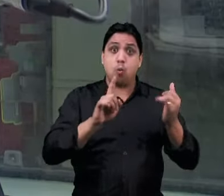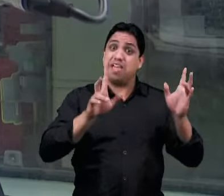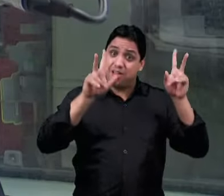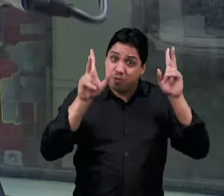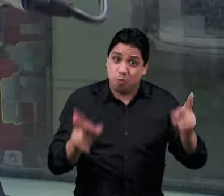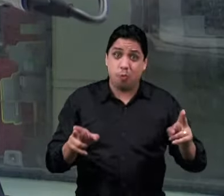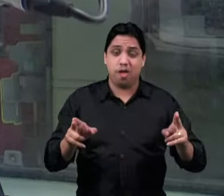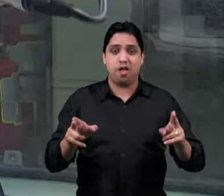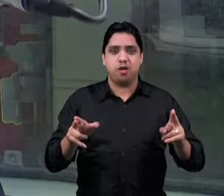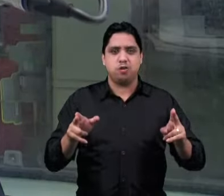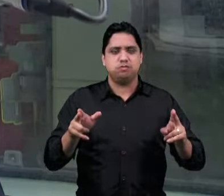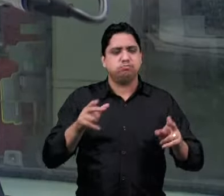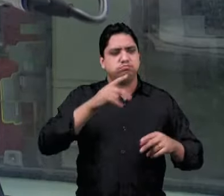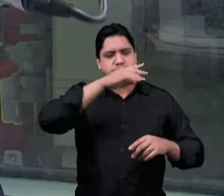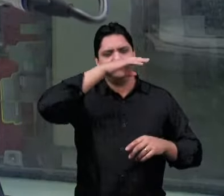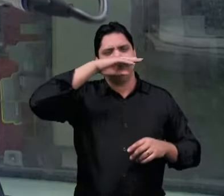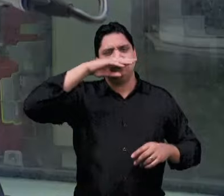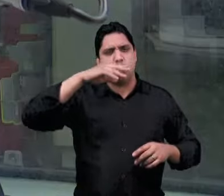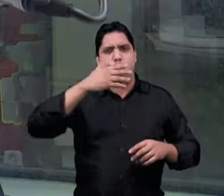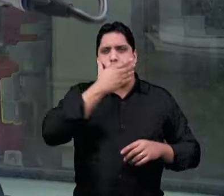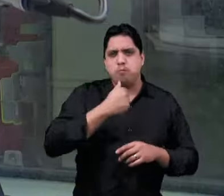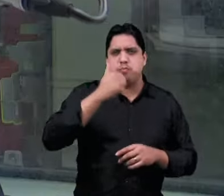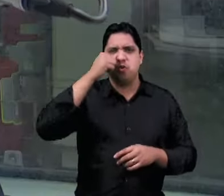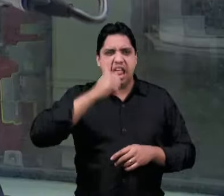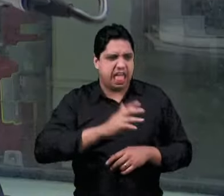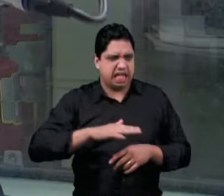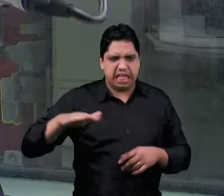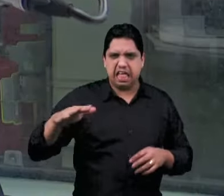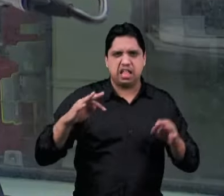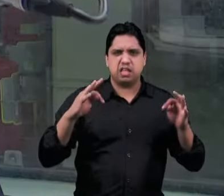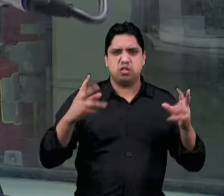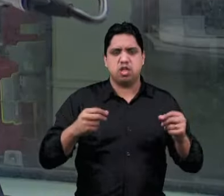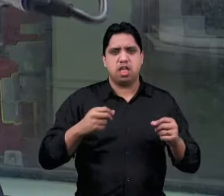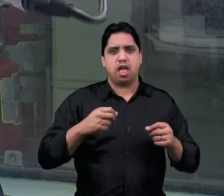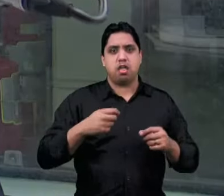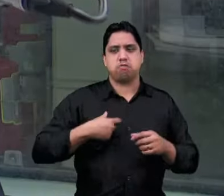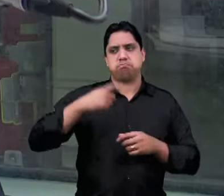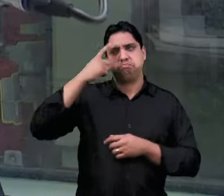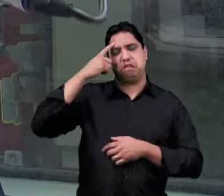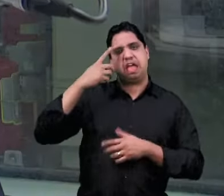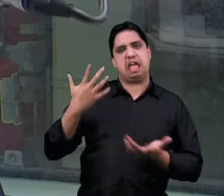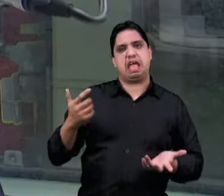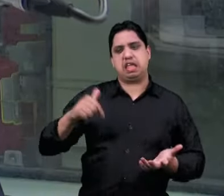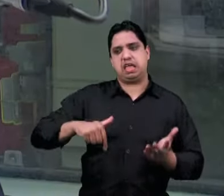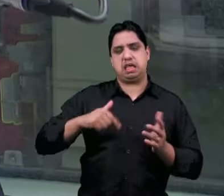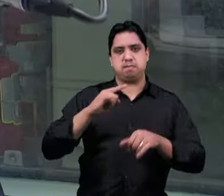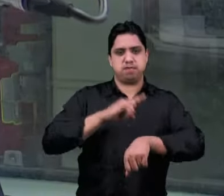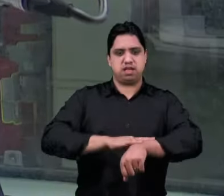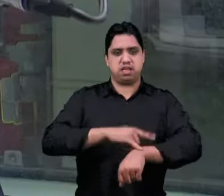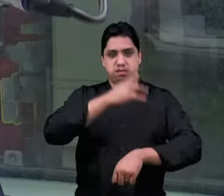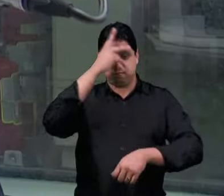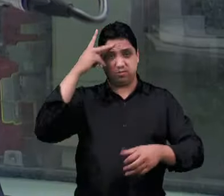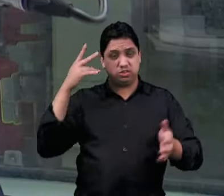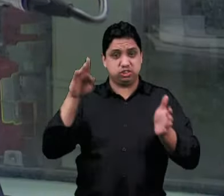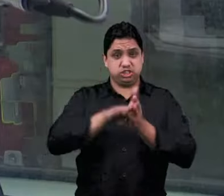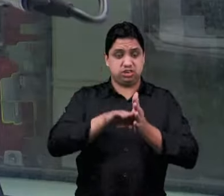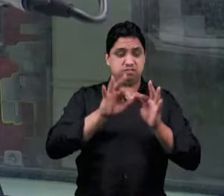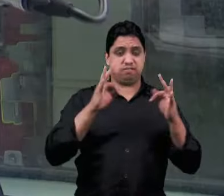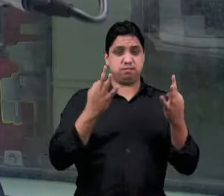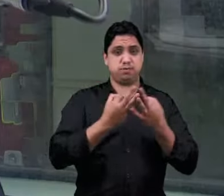crianças. Então eu fiquei imaginando o seguinte, bom, certamente aqui deve ter banheiros. E as pessoas chegam com seus